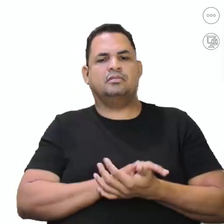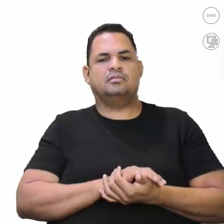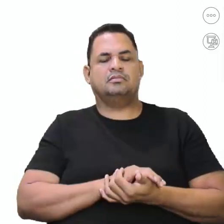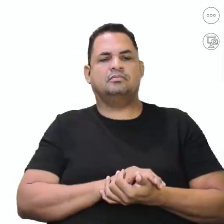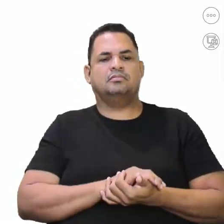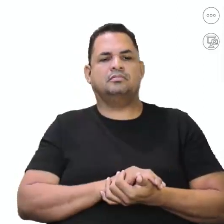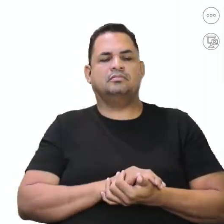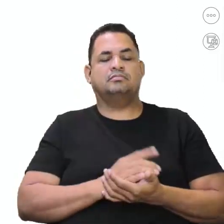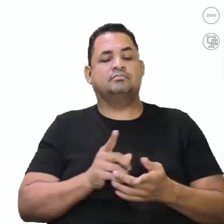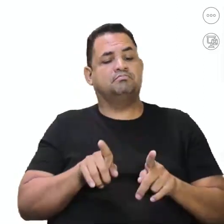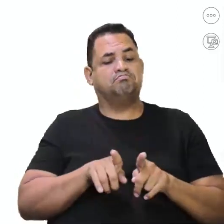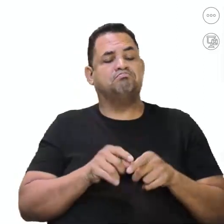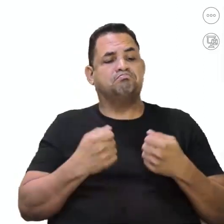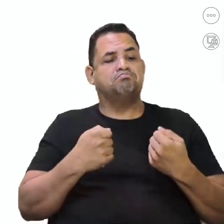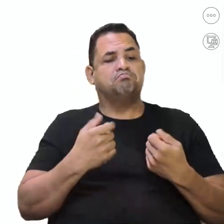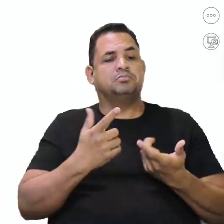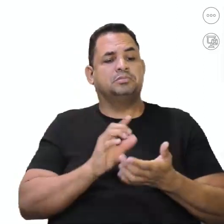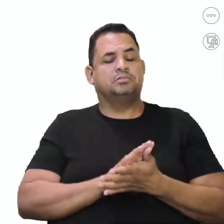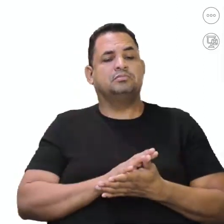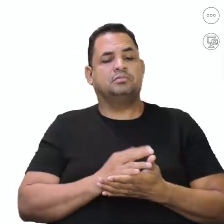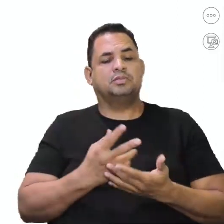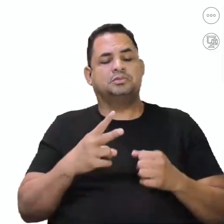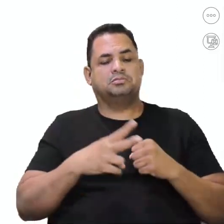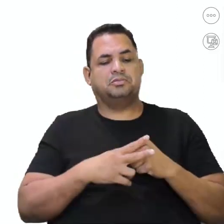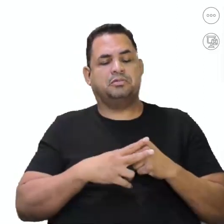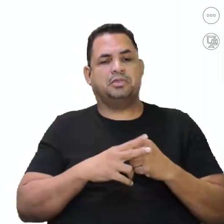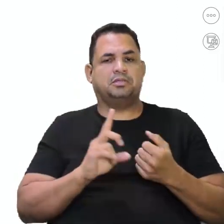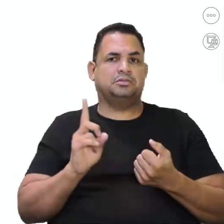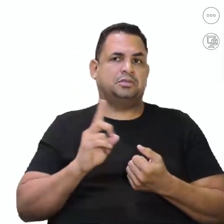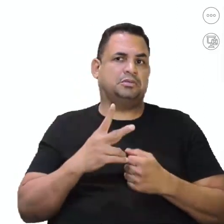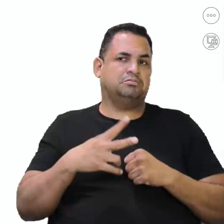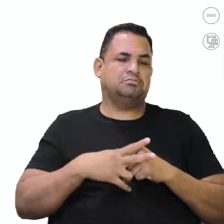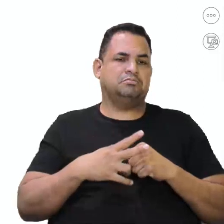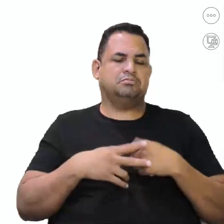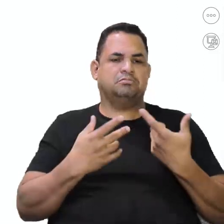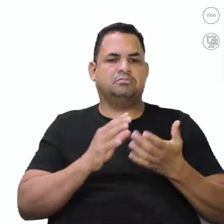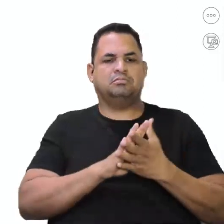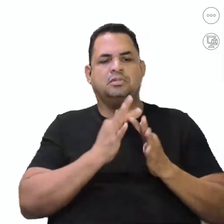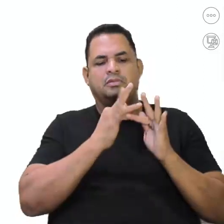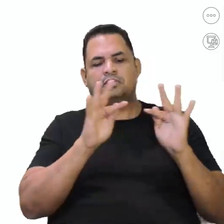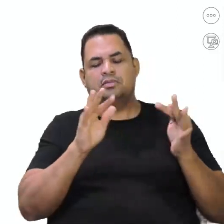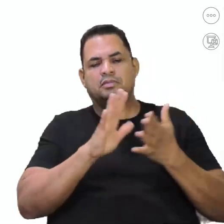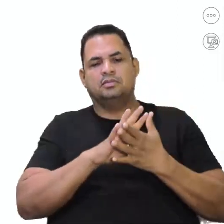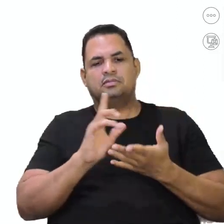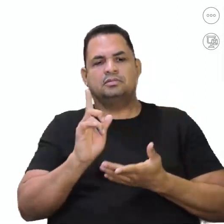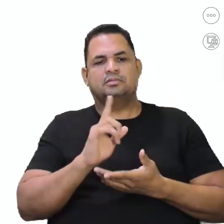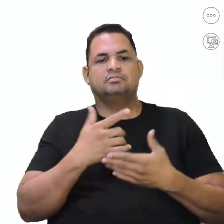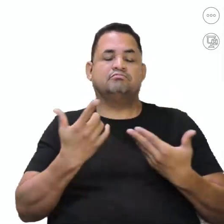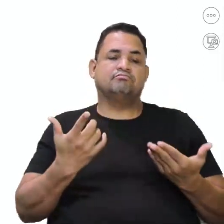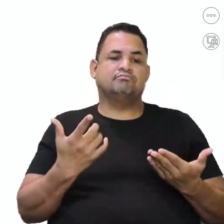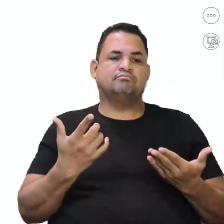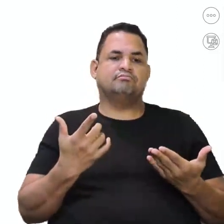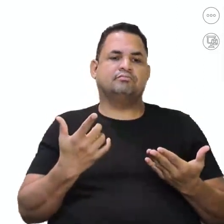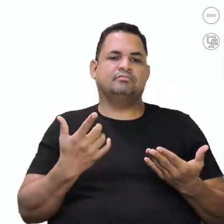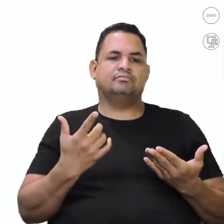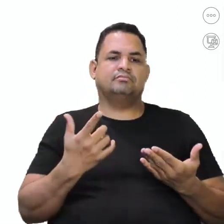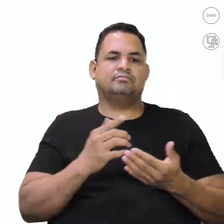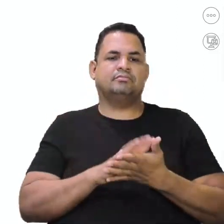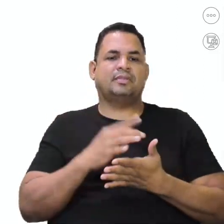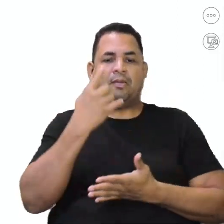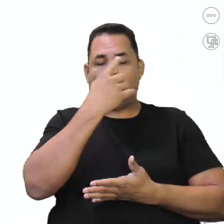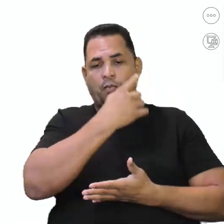verbal, porque o humor também pode ser na linguagem verbal, obviamente uma palavra engraçada, uma frase engraçada, mas aqui não verbal, ou seja,